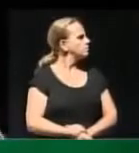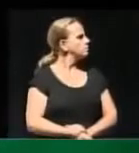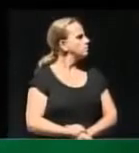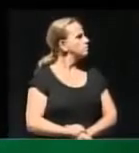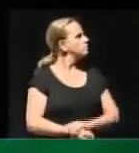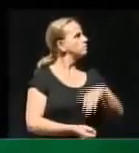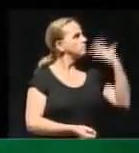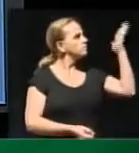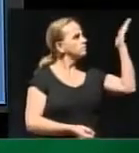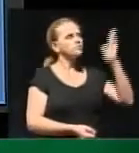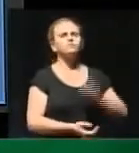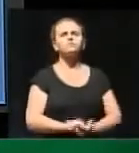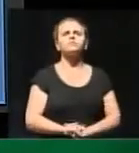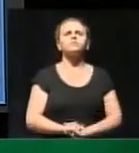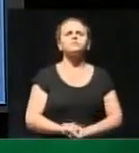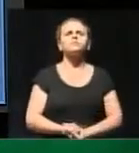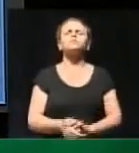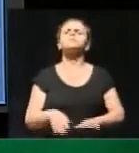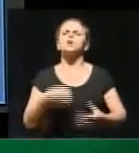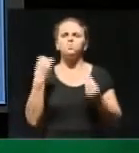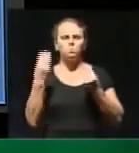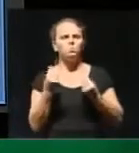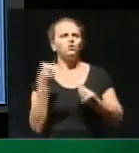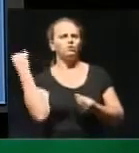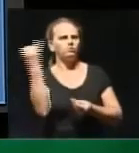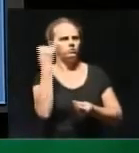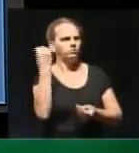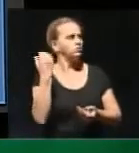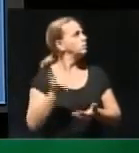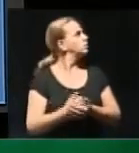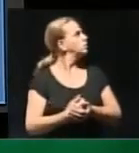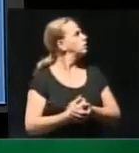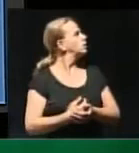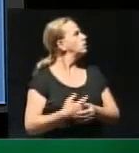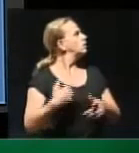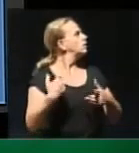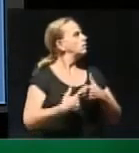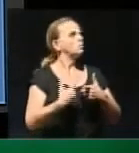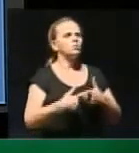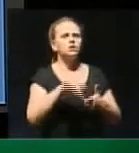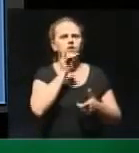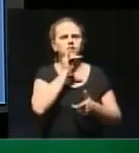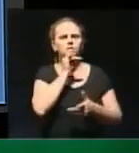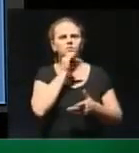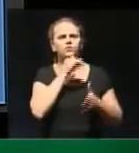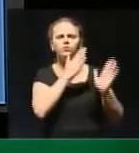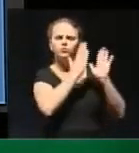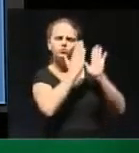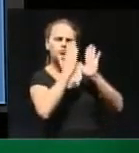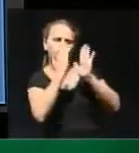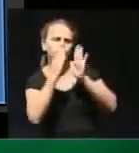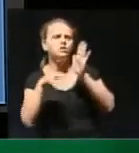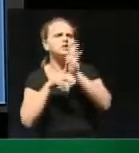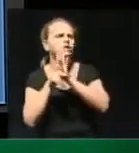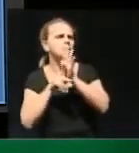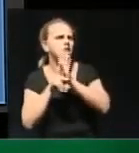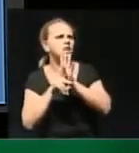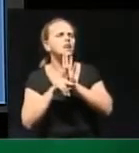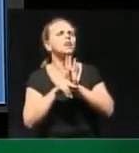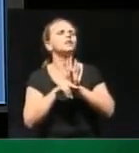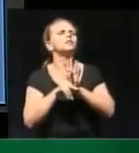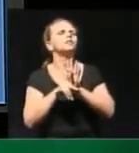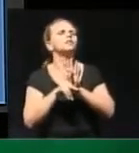Esse outro dado ele é bastante interessante, porque aí nós partimos da situação de transmissão materno-fetal, partimos agora para a situação de